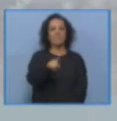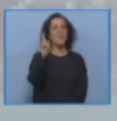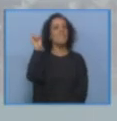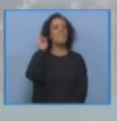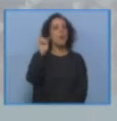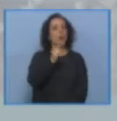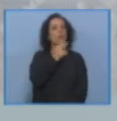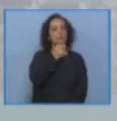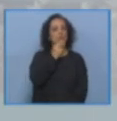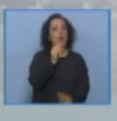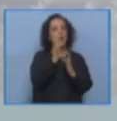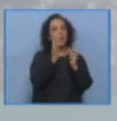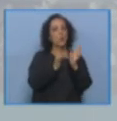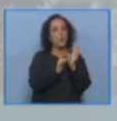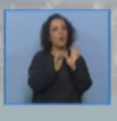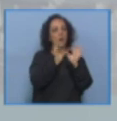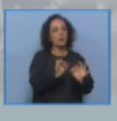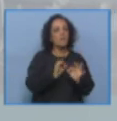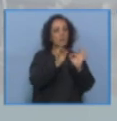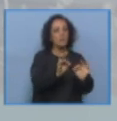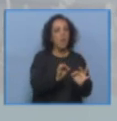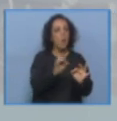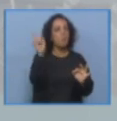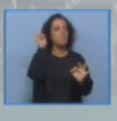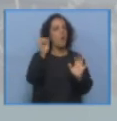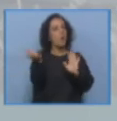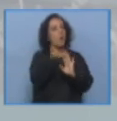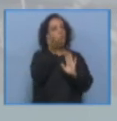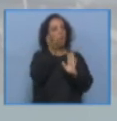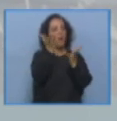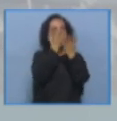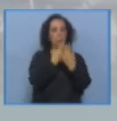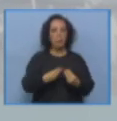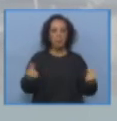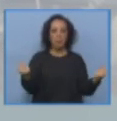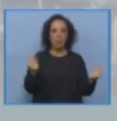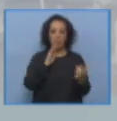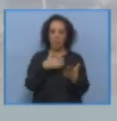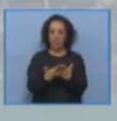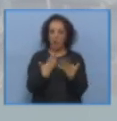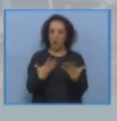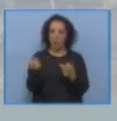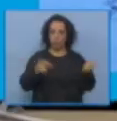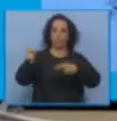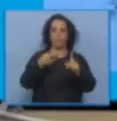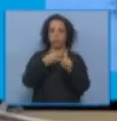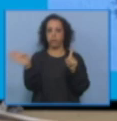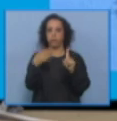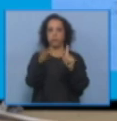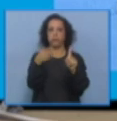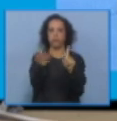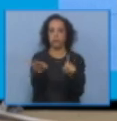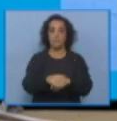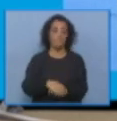na Europa e isso acabou por ser também terreno fértil para estas clivagens atuais. Ou seja, aquilo que